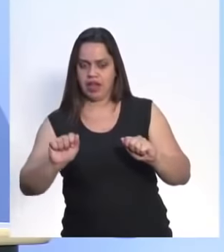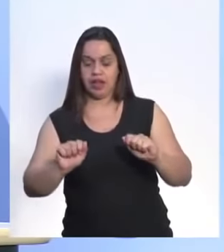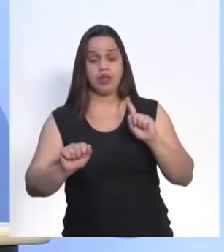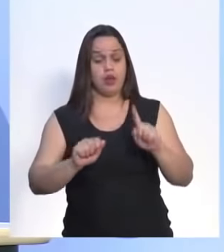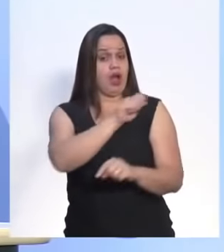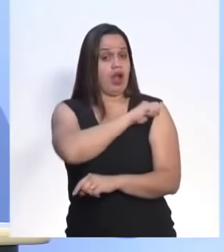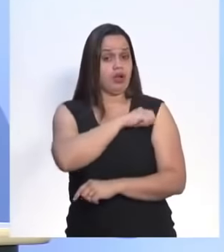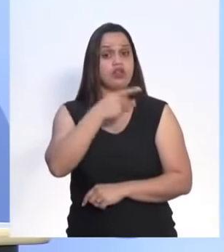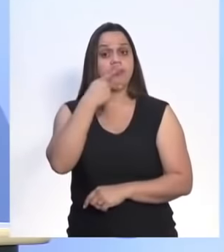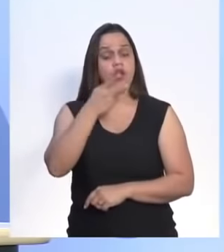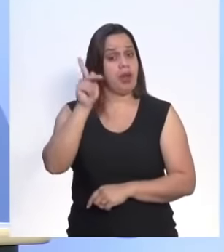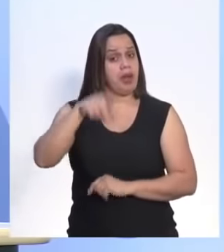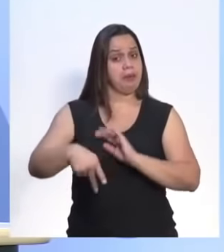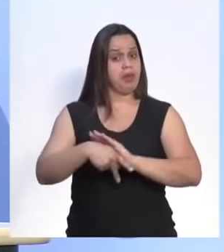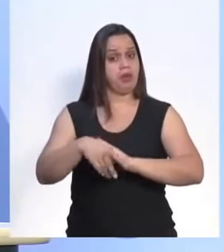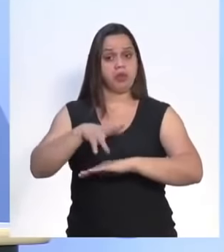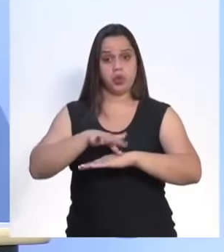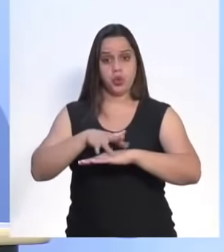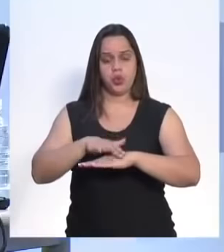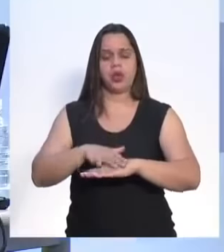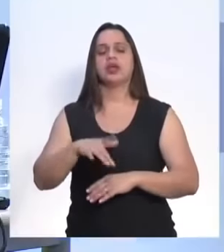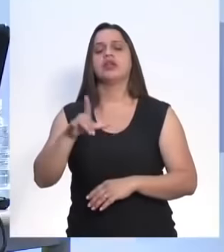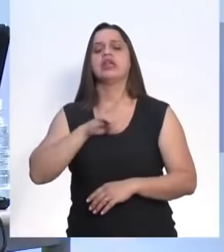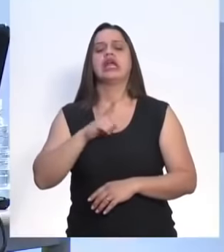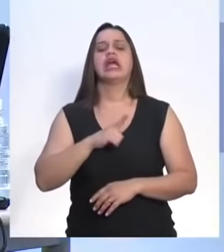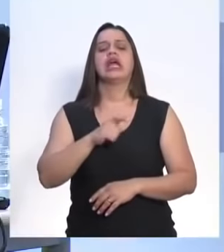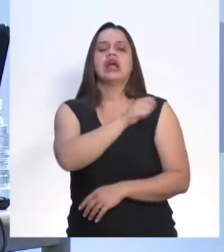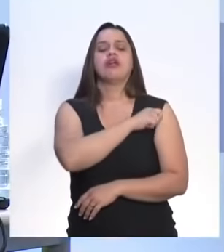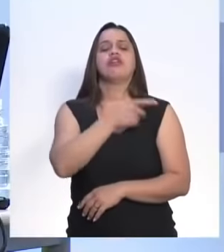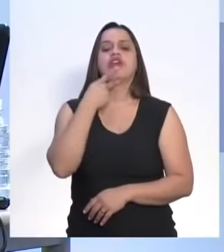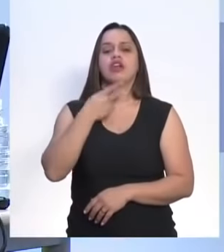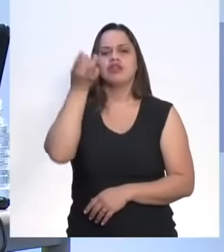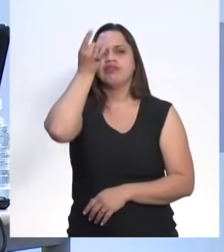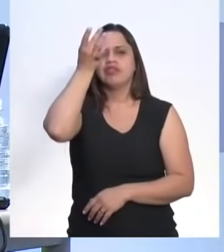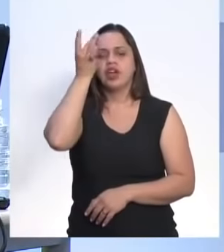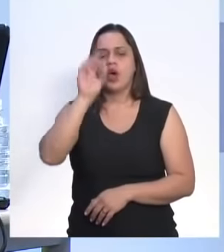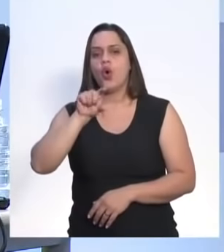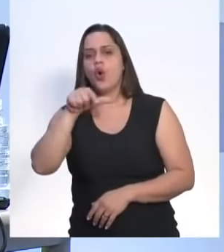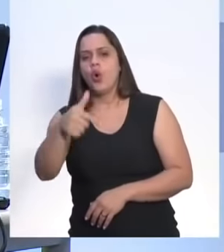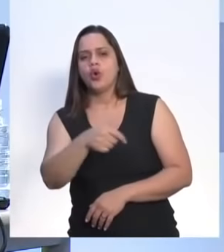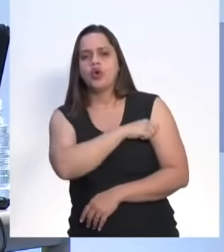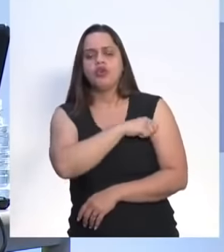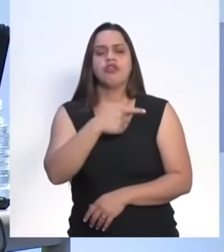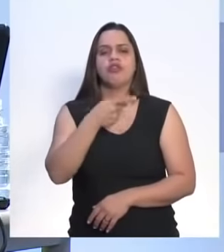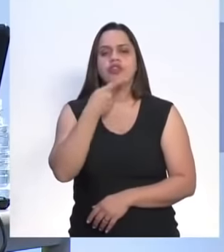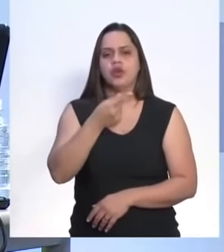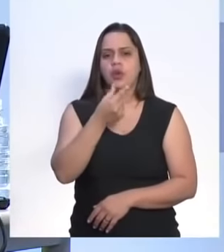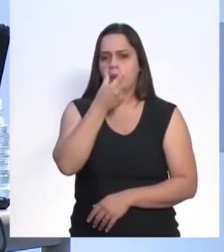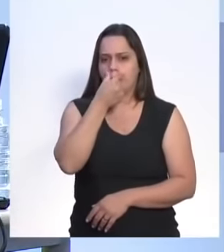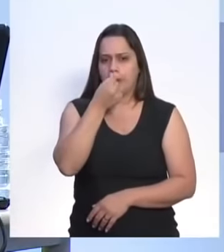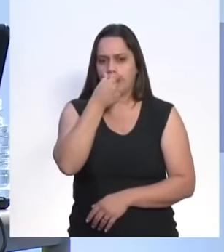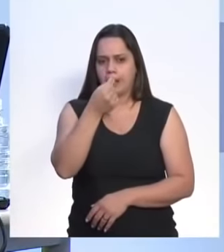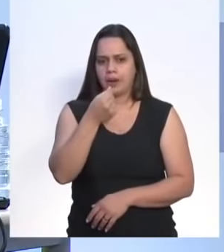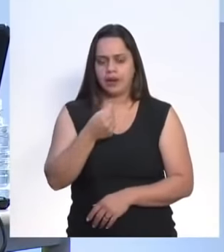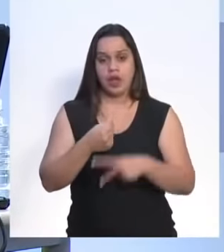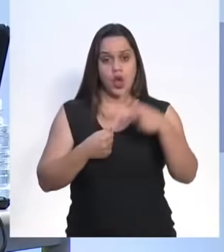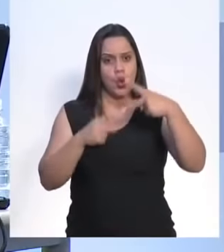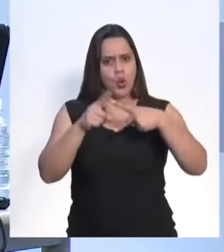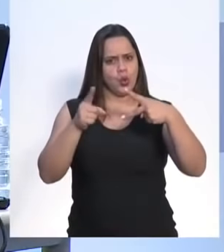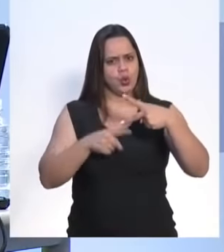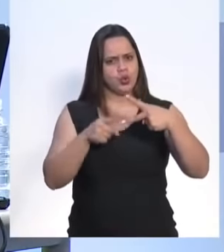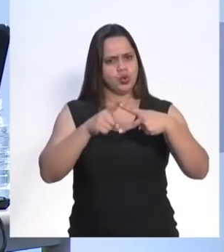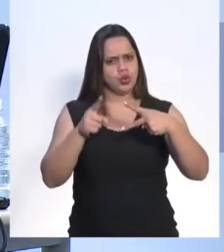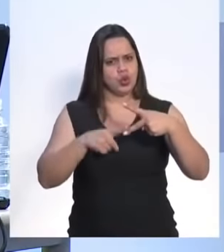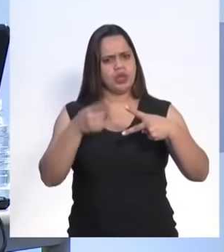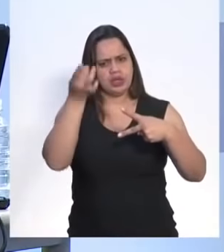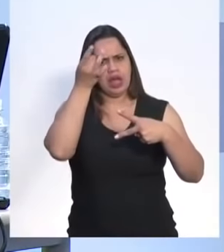doenças. É, eles estão colocando dor de cabeça. Dor de cabeça. Alguém colocou gripe. Os dois são dor de cabeça? Tanto algia